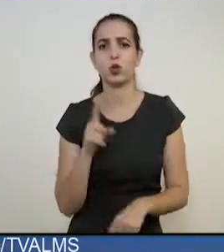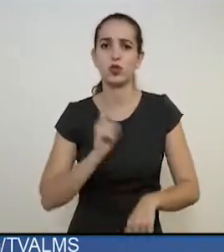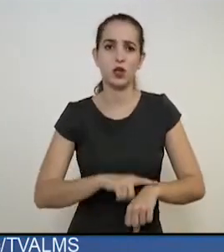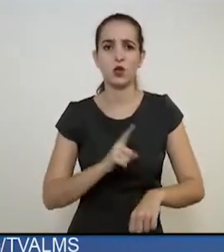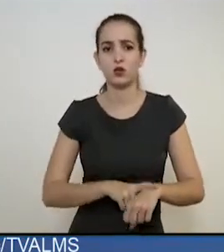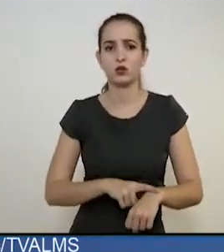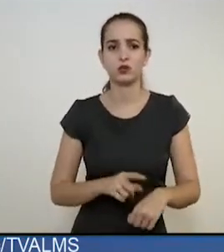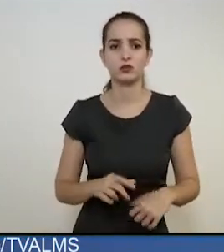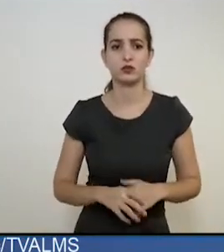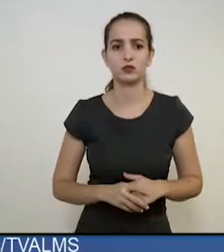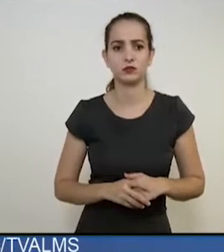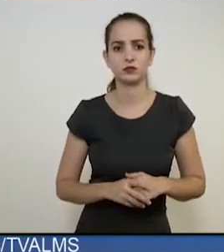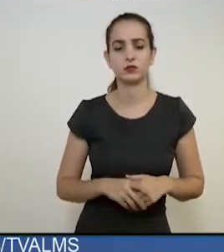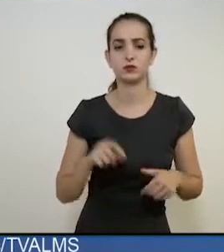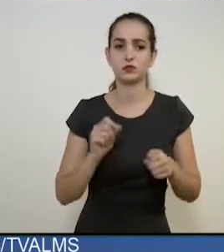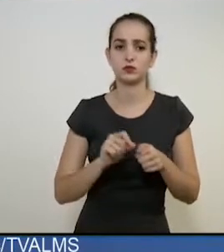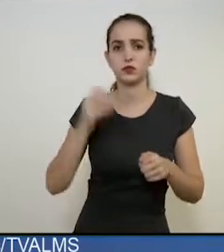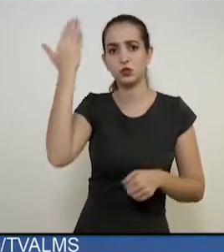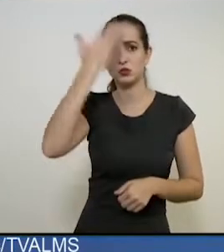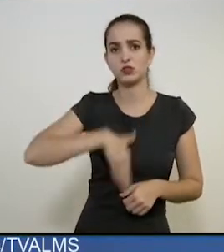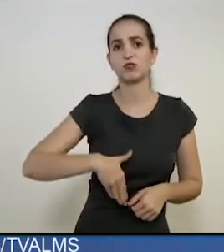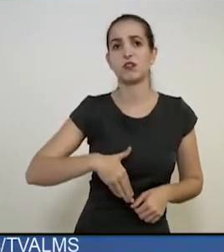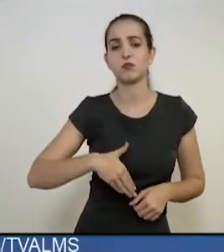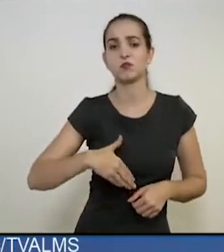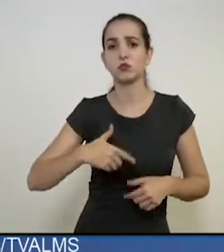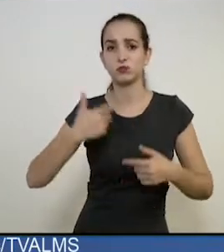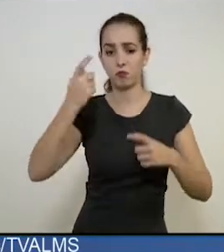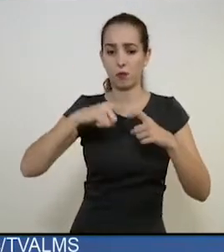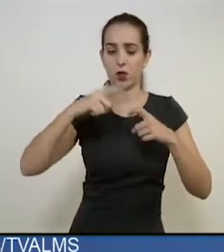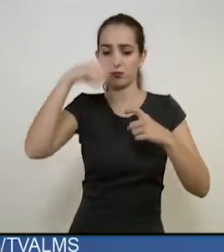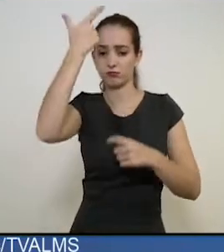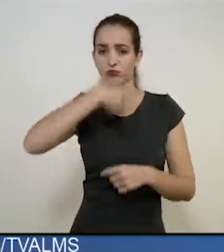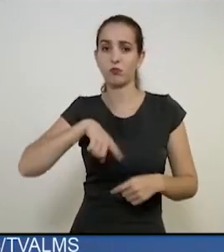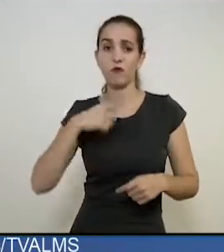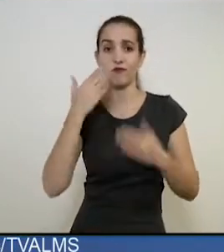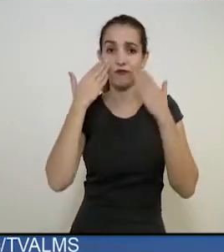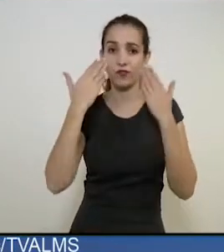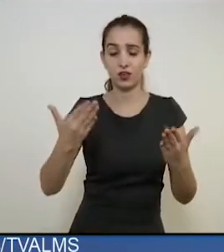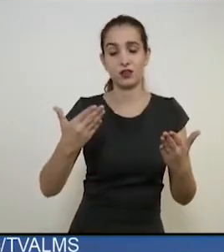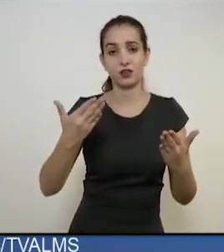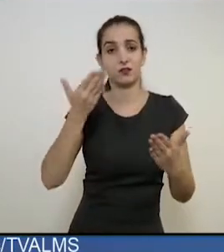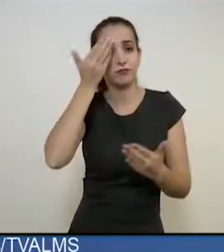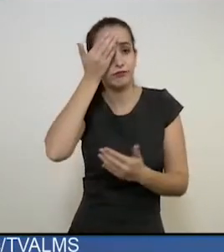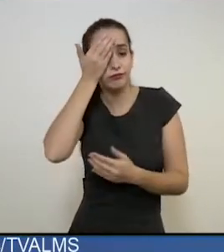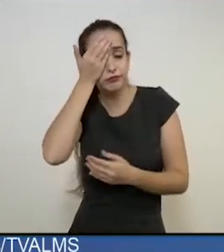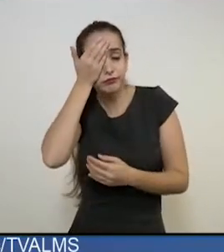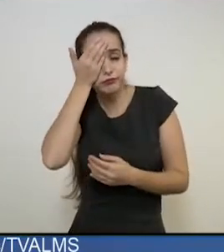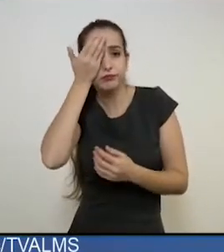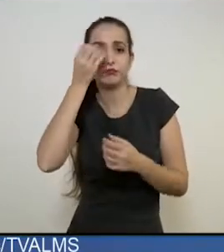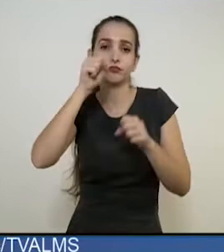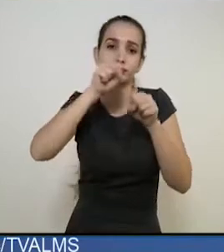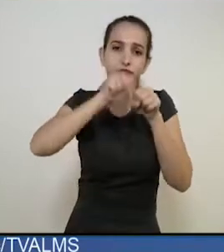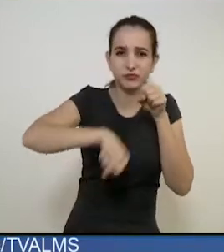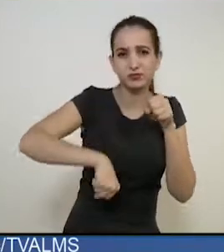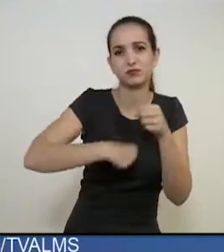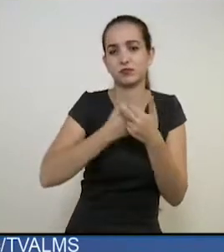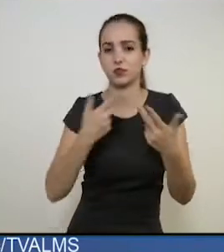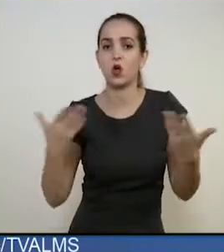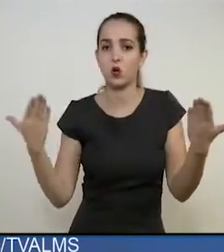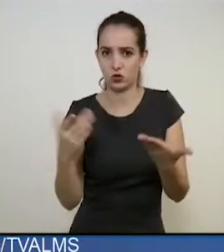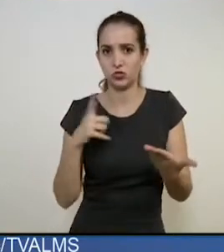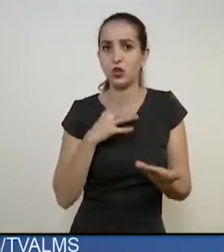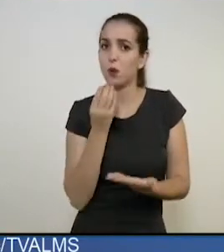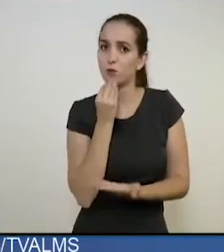fazer o exame de corpo de delito. Hoje, a mulher sul-mato-grossense tem a oportunidade de, quando